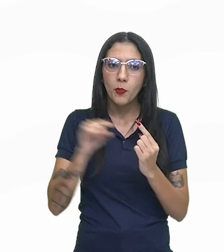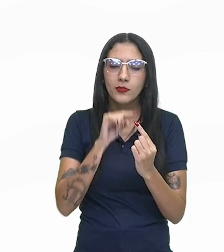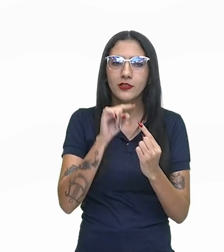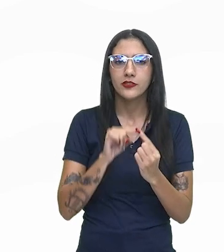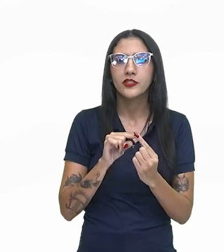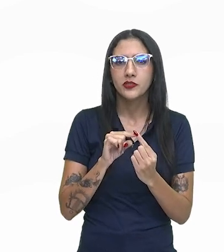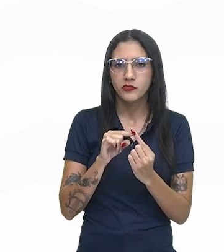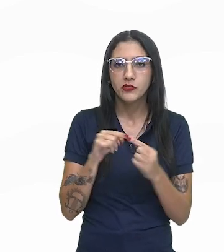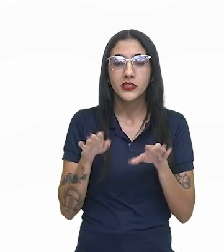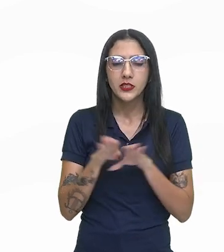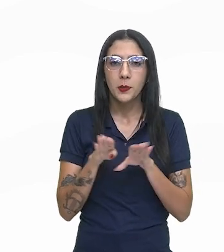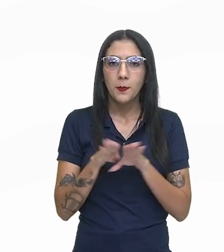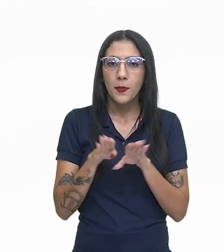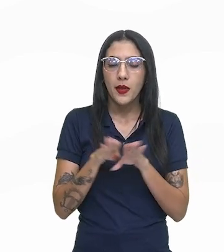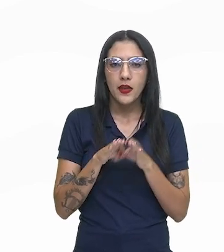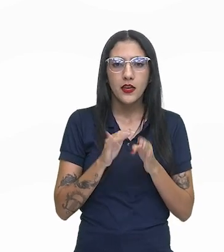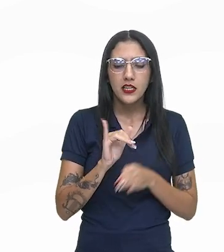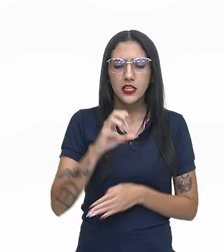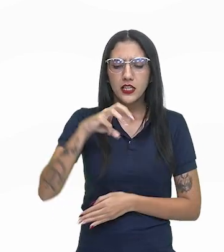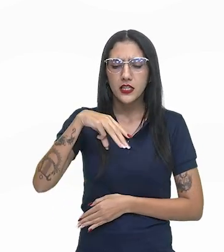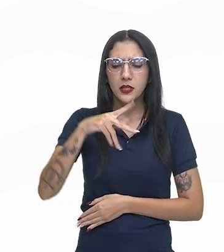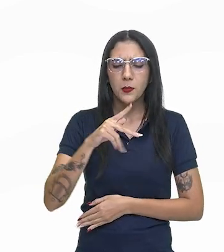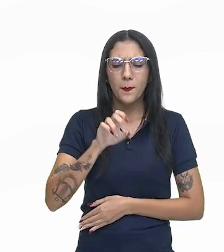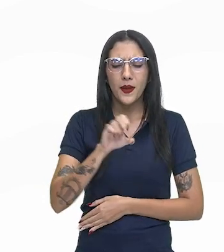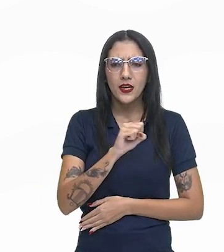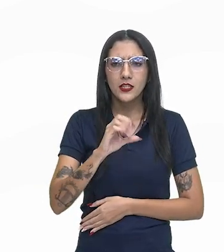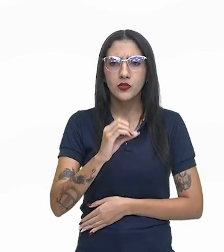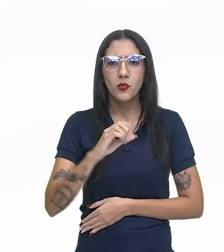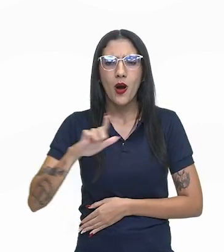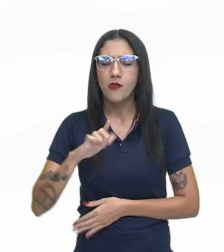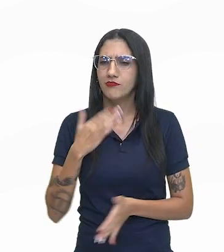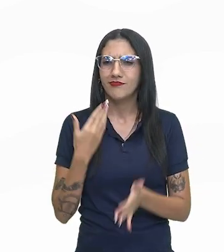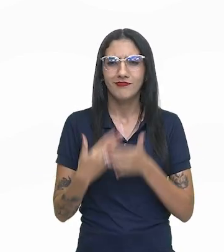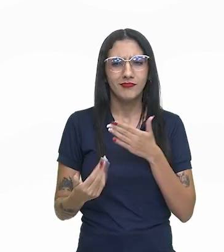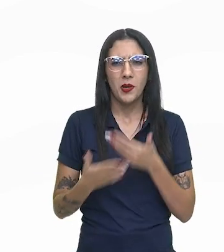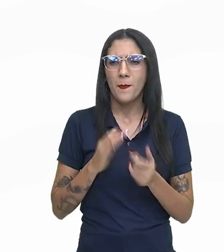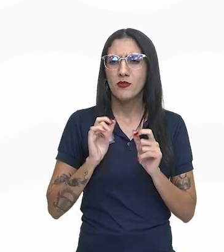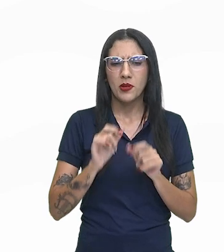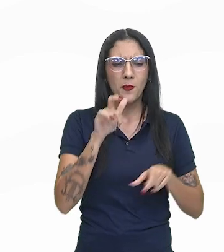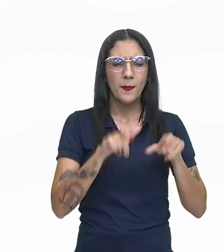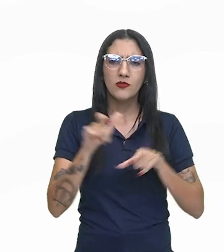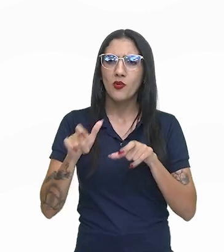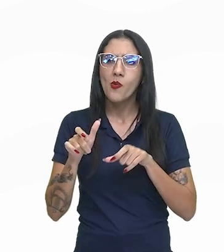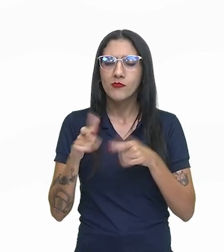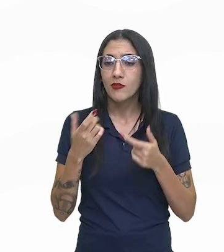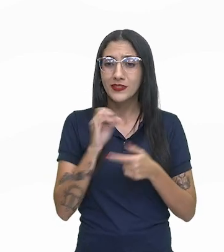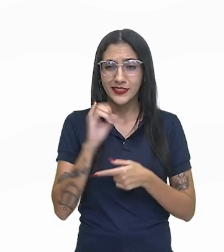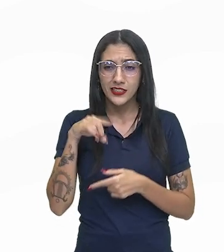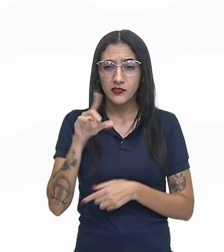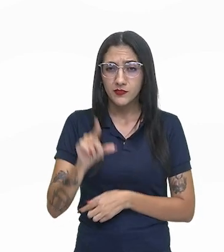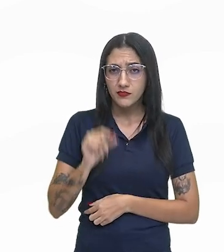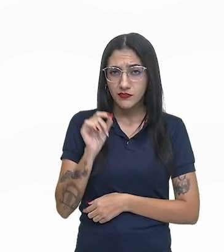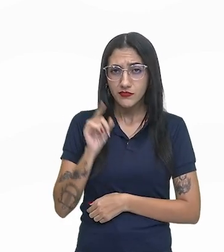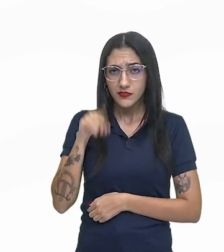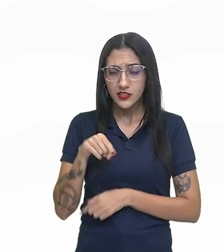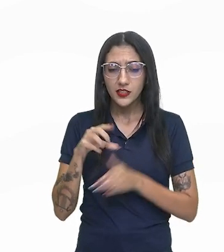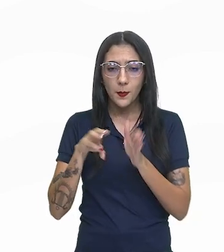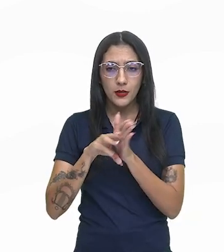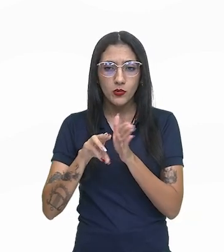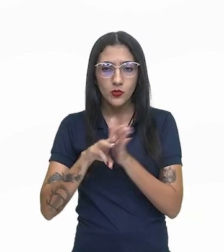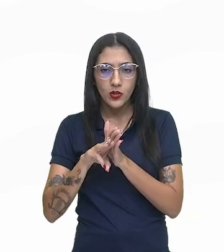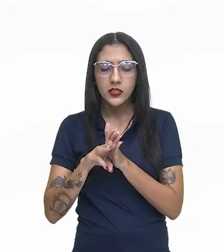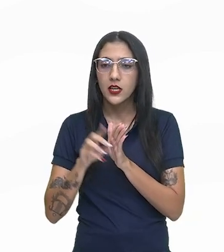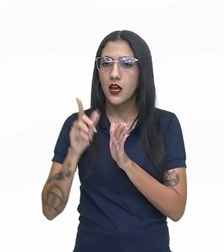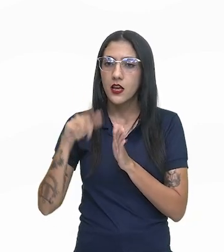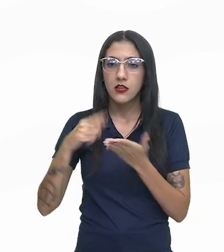objetivo e impessoal, independe do pesquisador. Se ele adotar aquele método e aquele passo a passo, ele vai